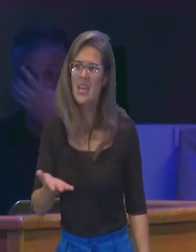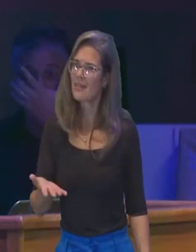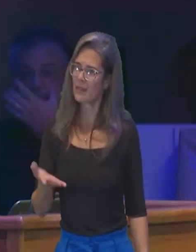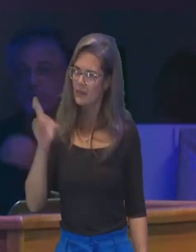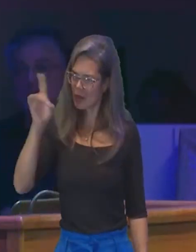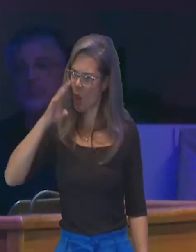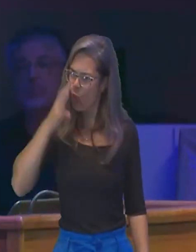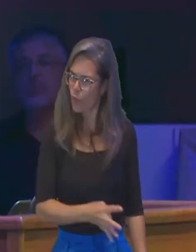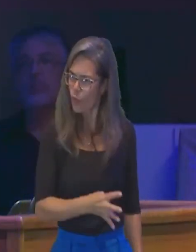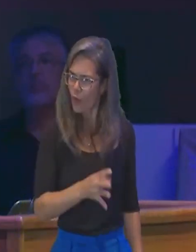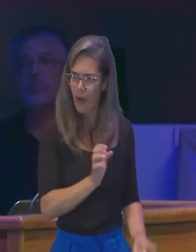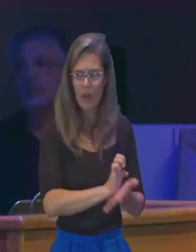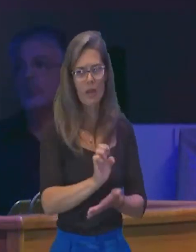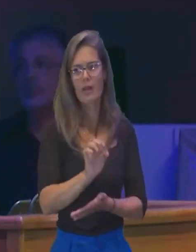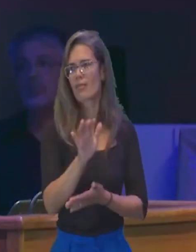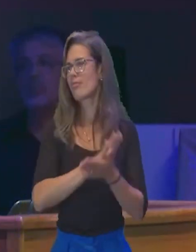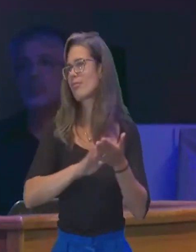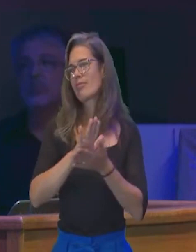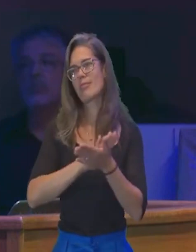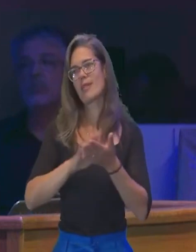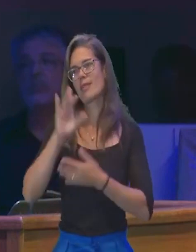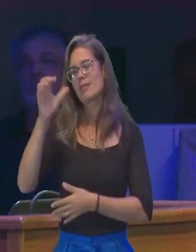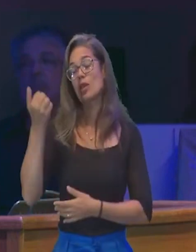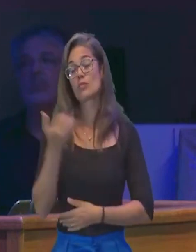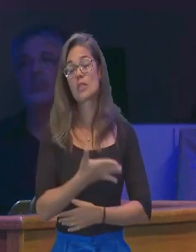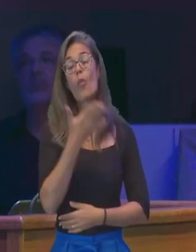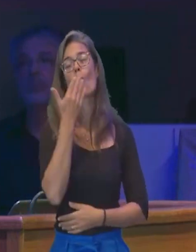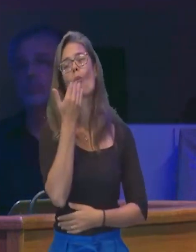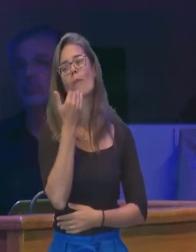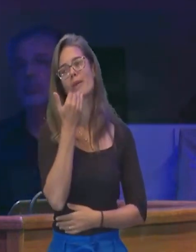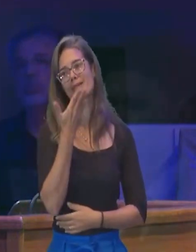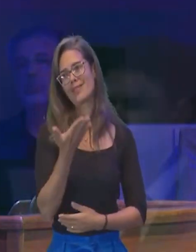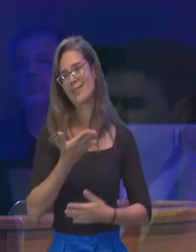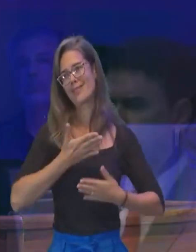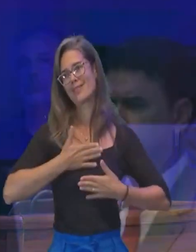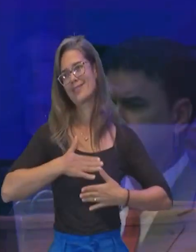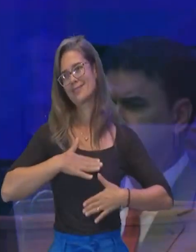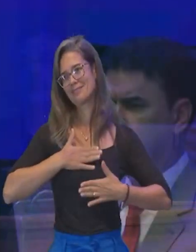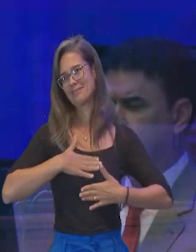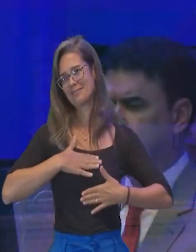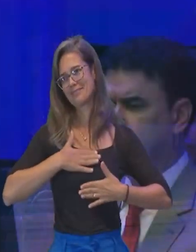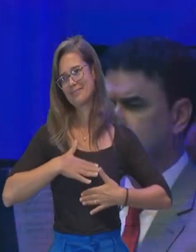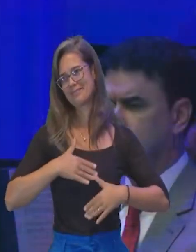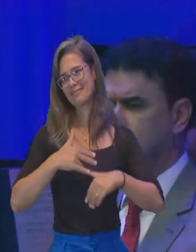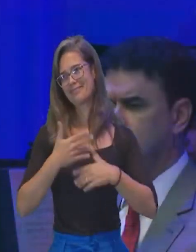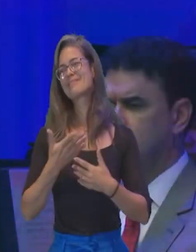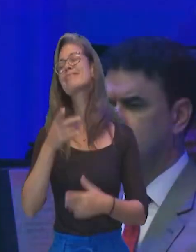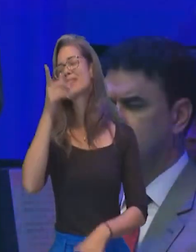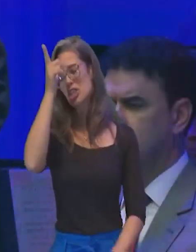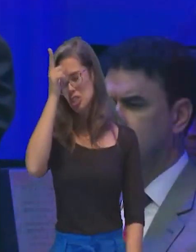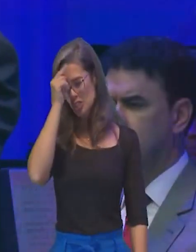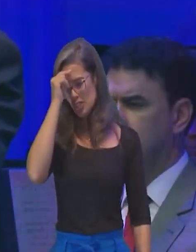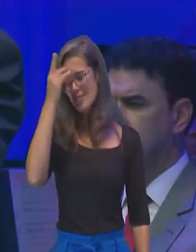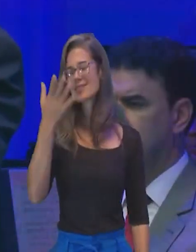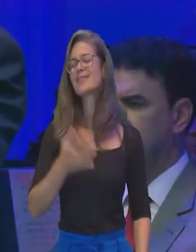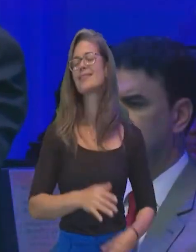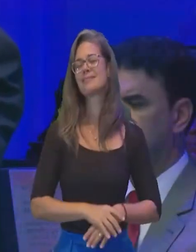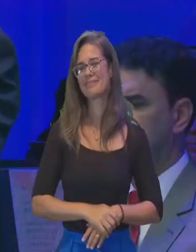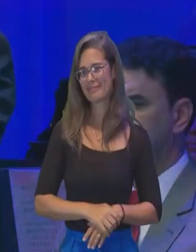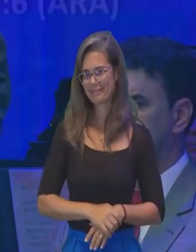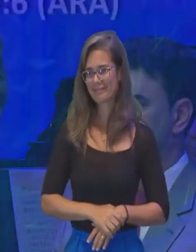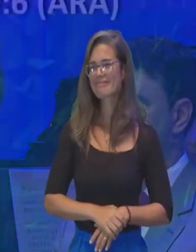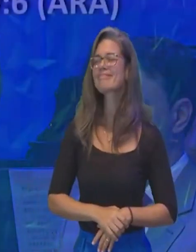coisas? Não, Deus providenciou comida e descanso. E diz o verso 6, olhou ele e viu